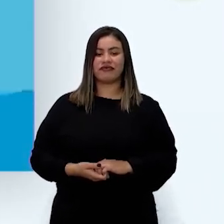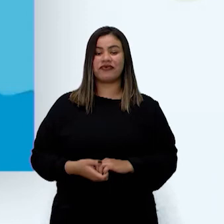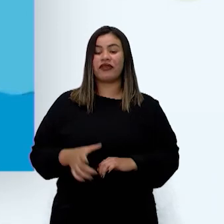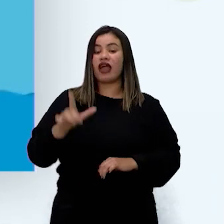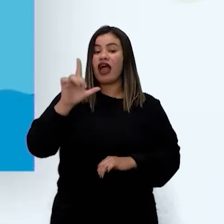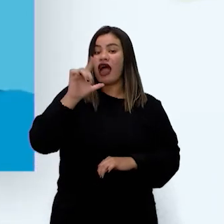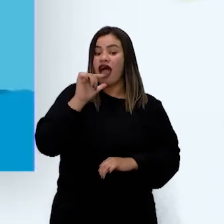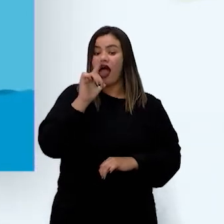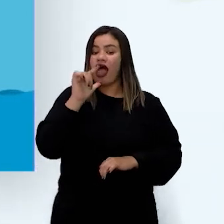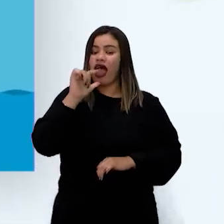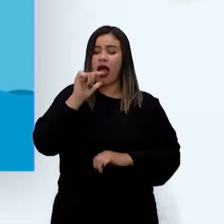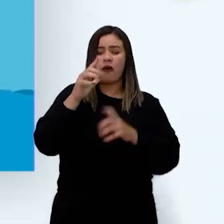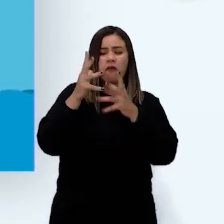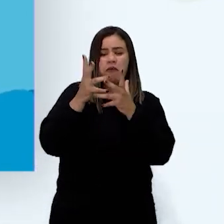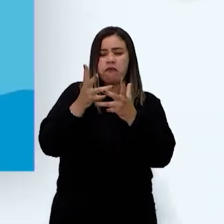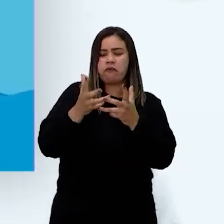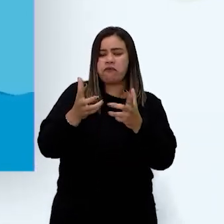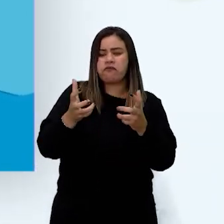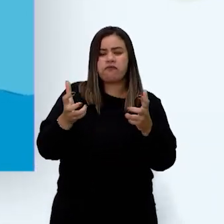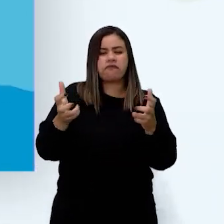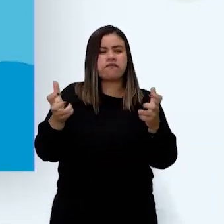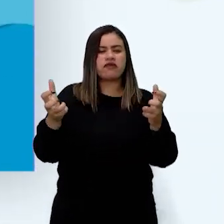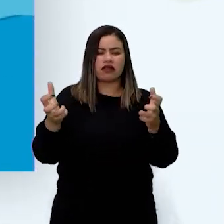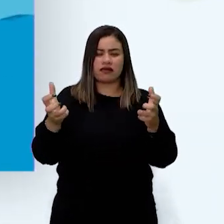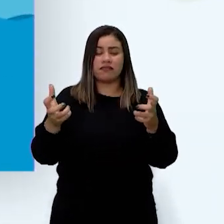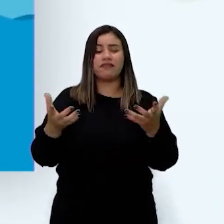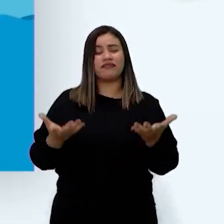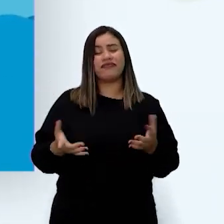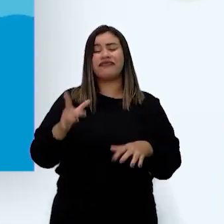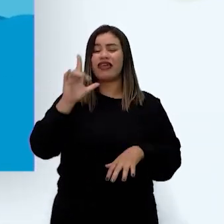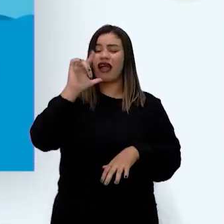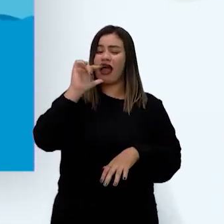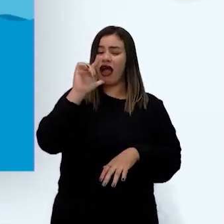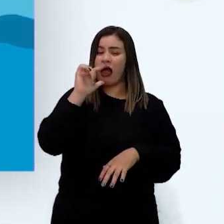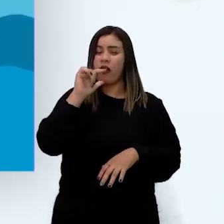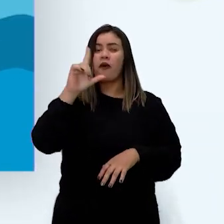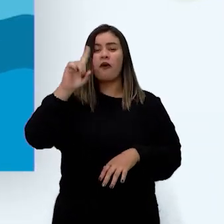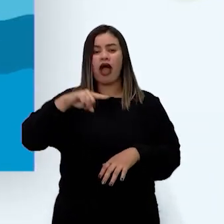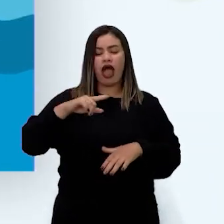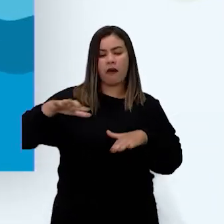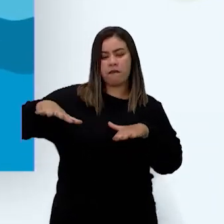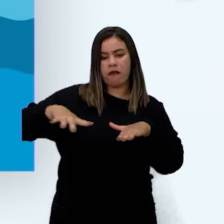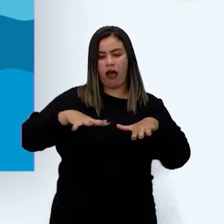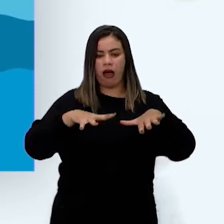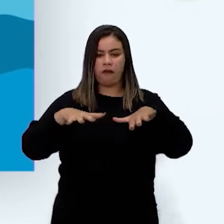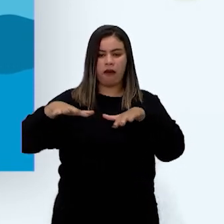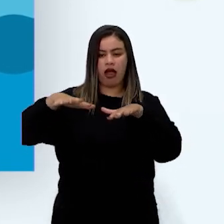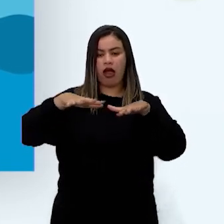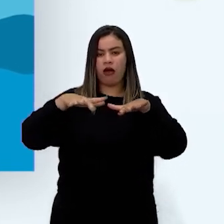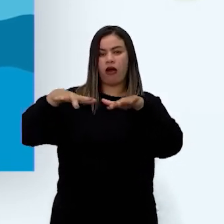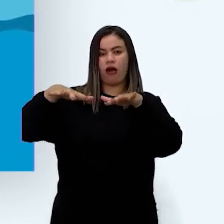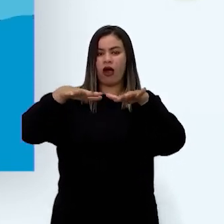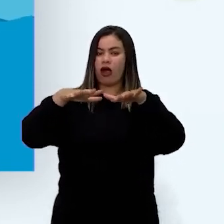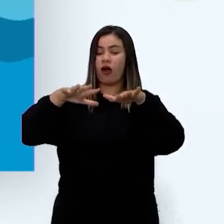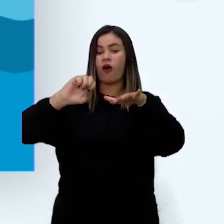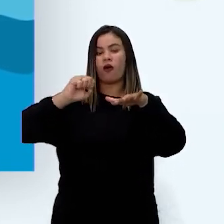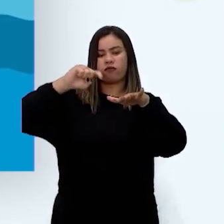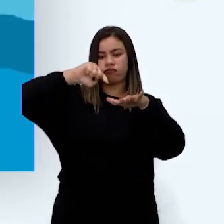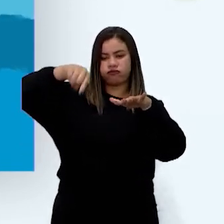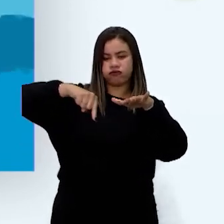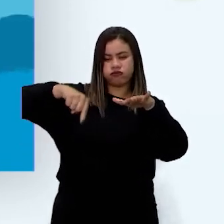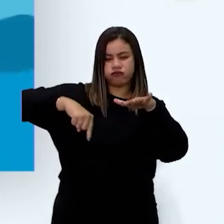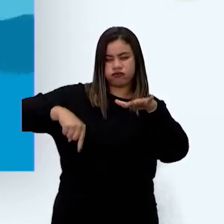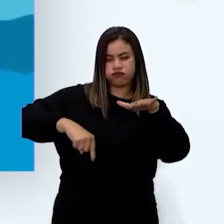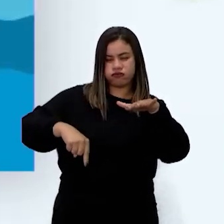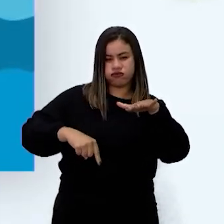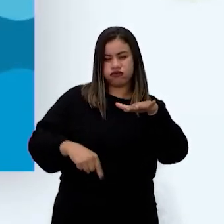Água e sua escassez. O recurso hídrico são as águas superficiais ou subterrâneas disponíveis para qualquer